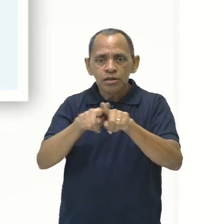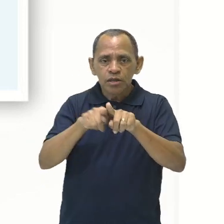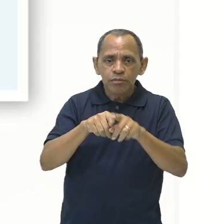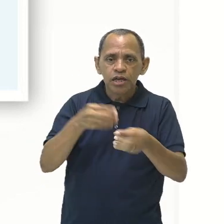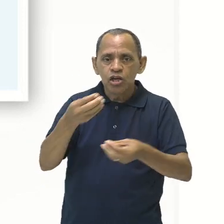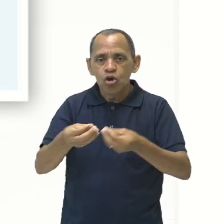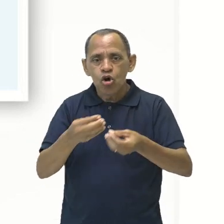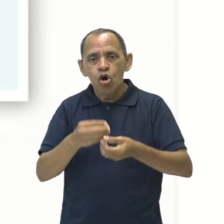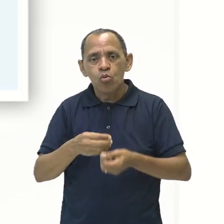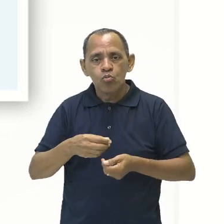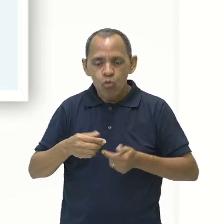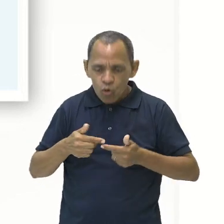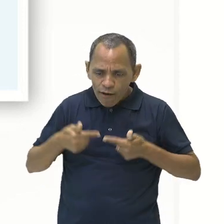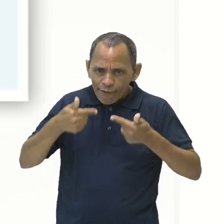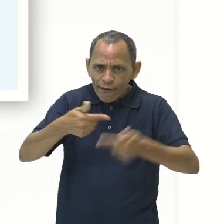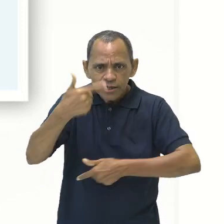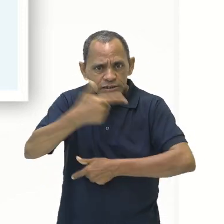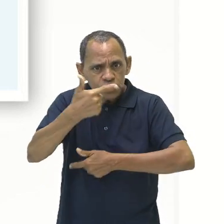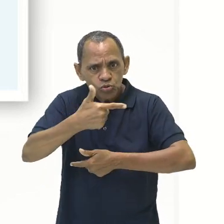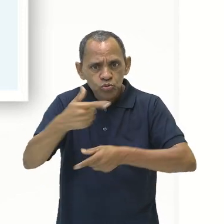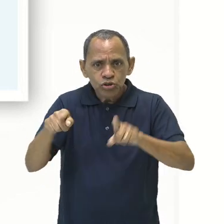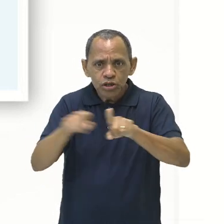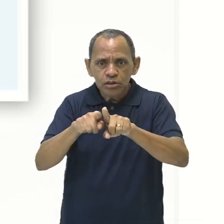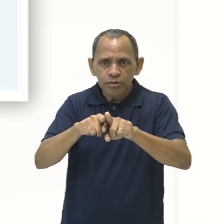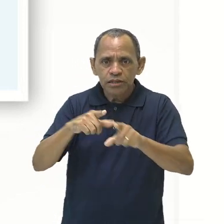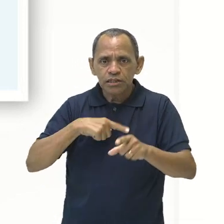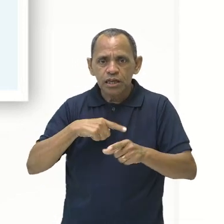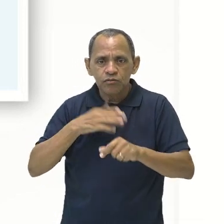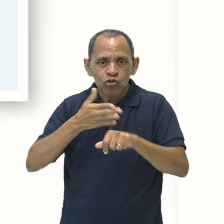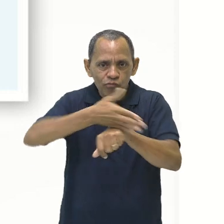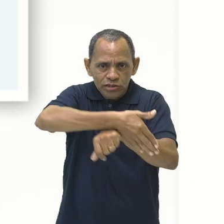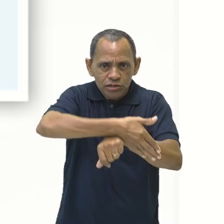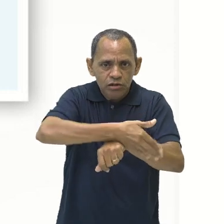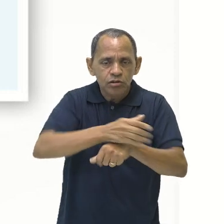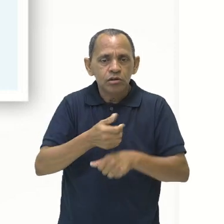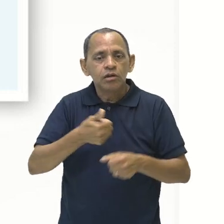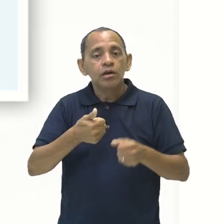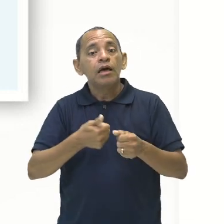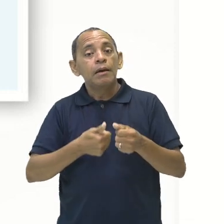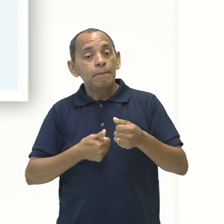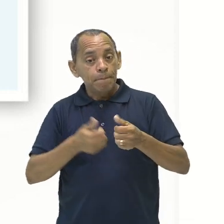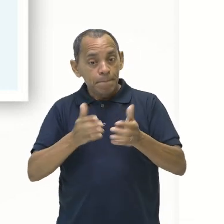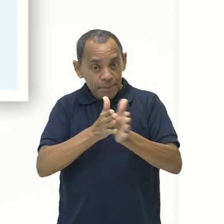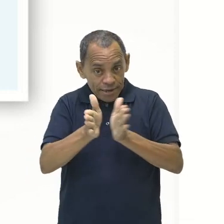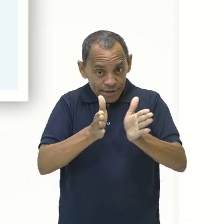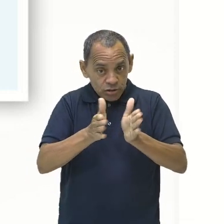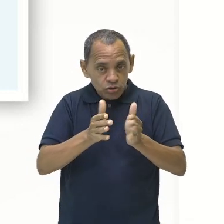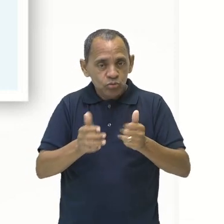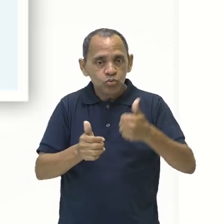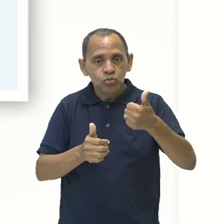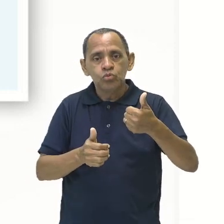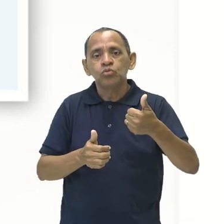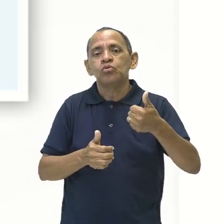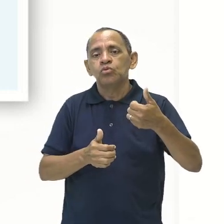segunda invasão, esse período ele durou aqui de 1630 até